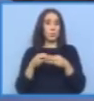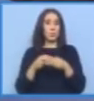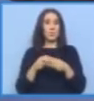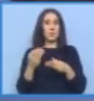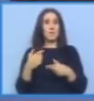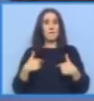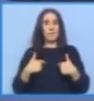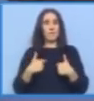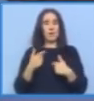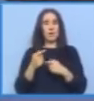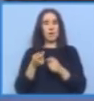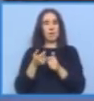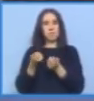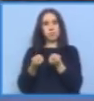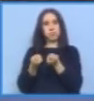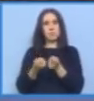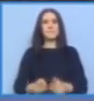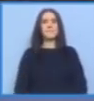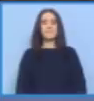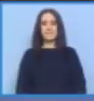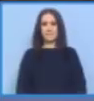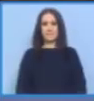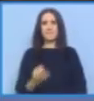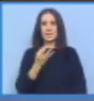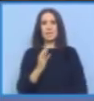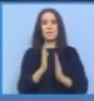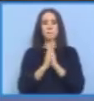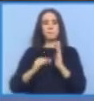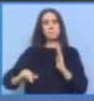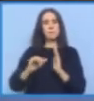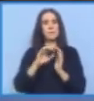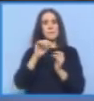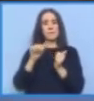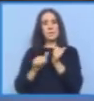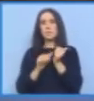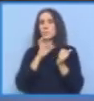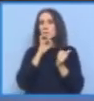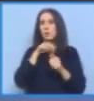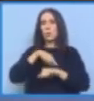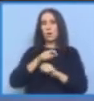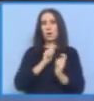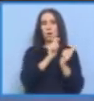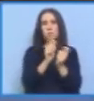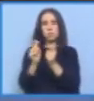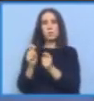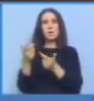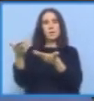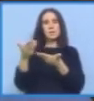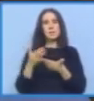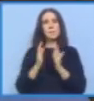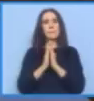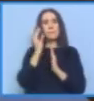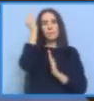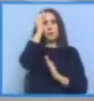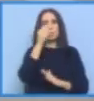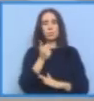ação pastoral? Sim, cada paróquia que faz parte do arciprestado tem determinadas horas, sendo que a paróquia que recebe, que é Bustos, fica com as horas